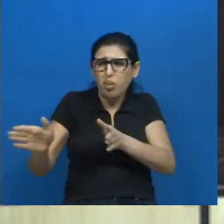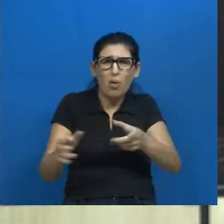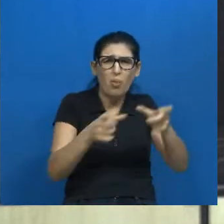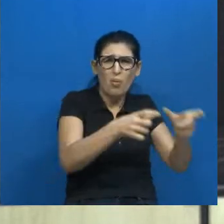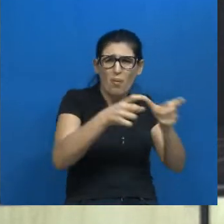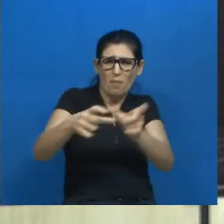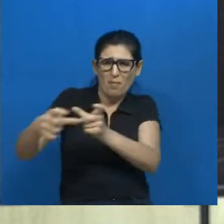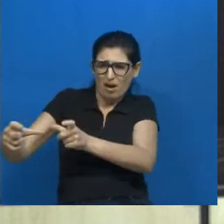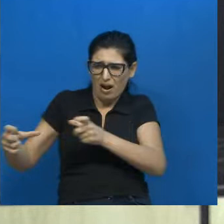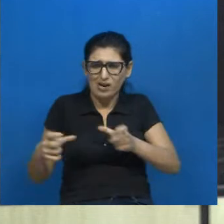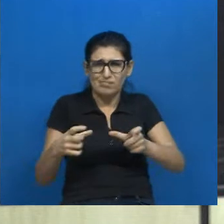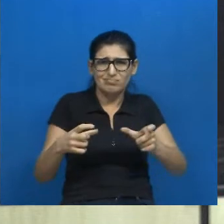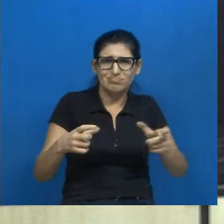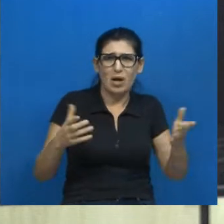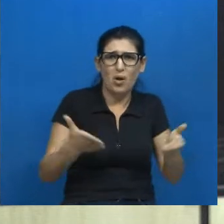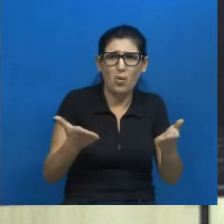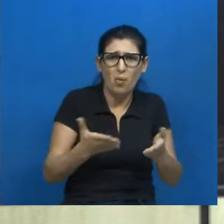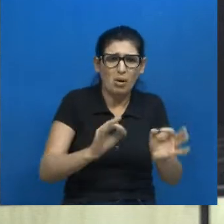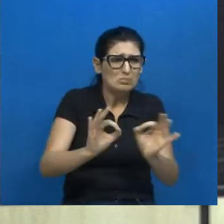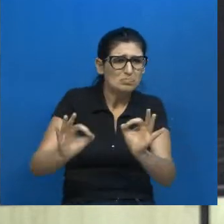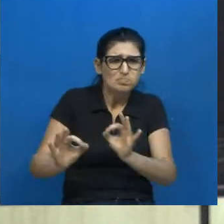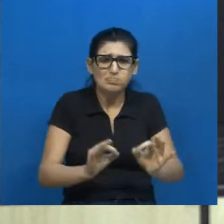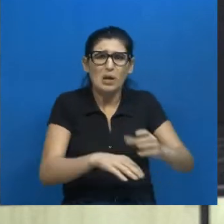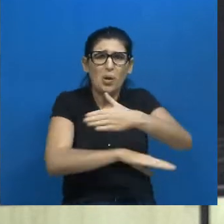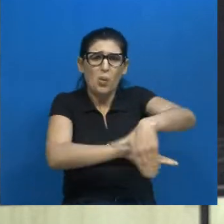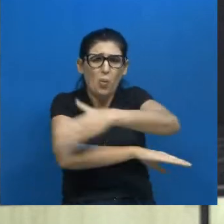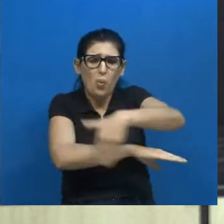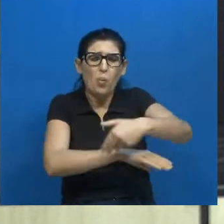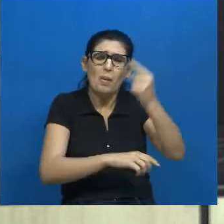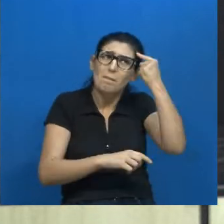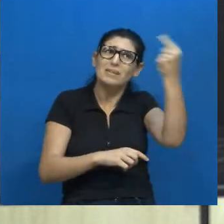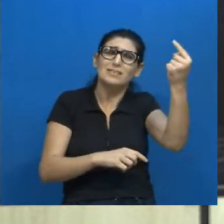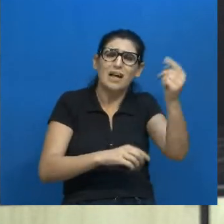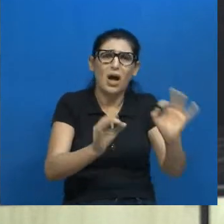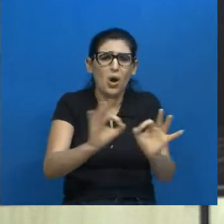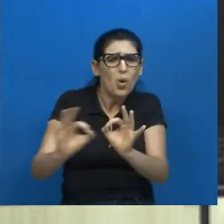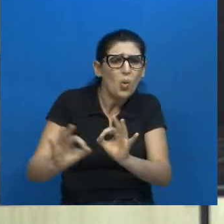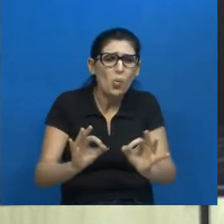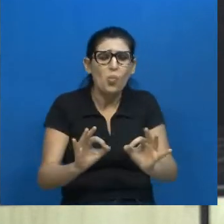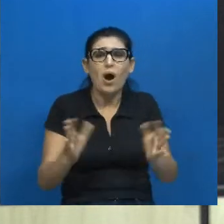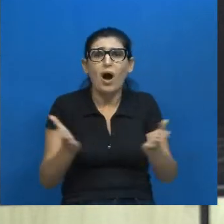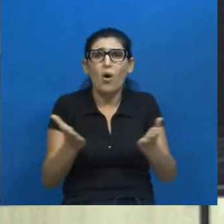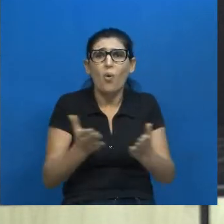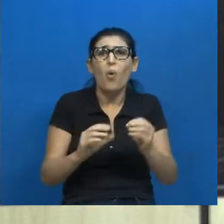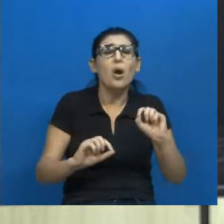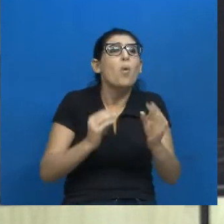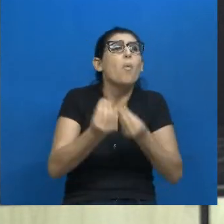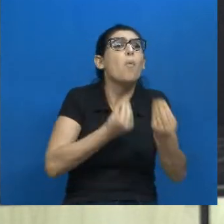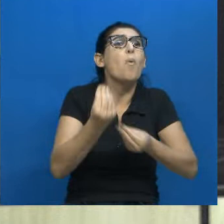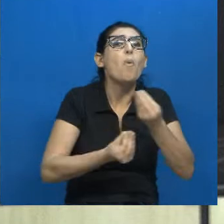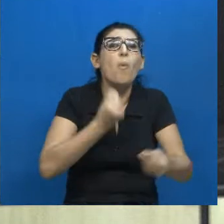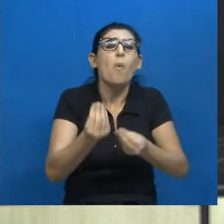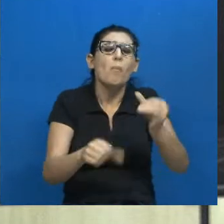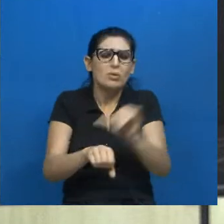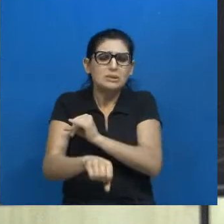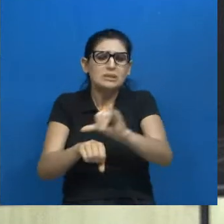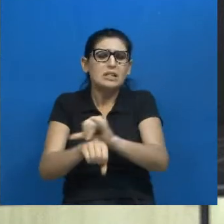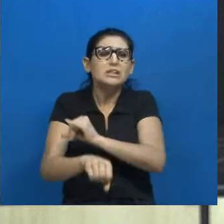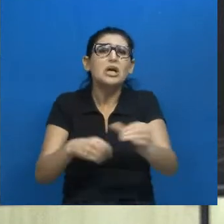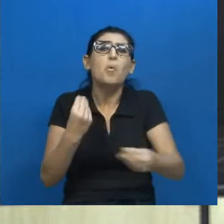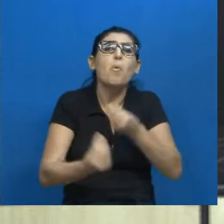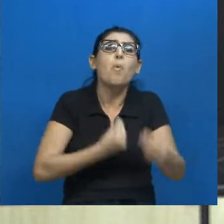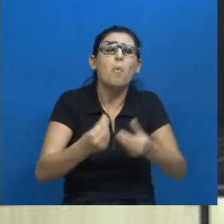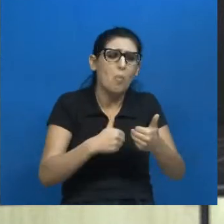vai ter que mexer com estruturas. Então, essa primeira fase é uma fase operacional que a gente só mexe com a operação do ônibus, com a operação da linha do